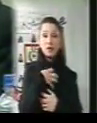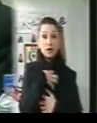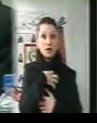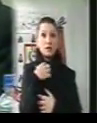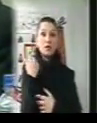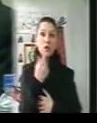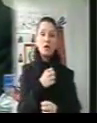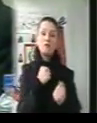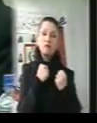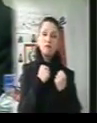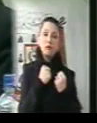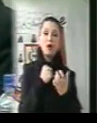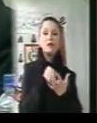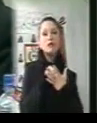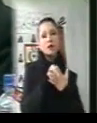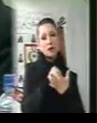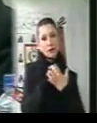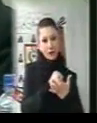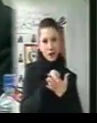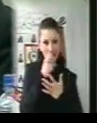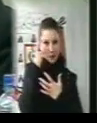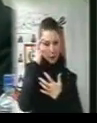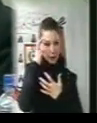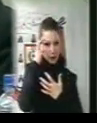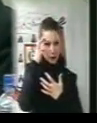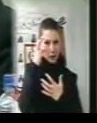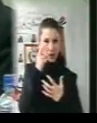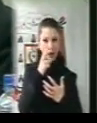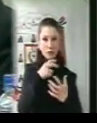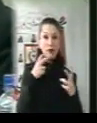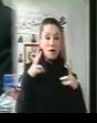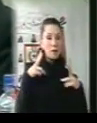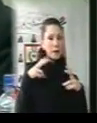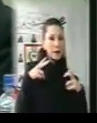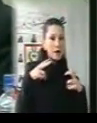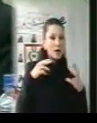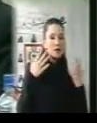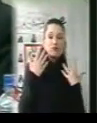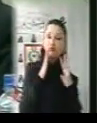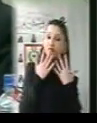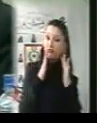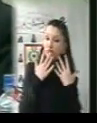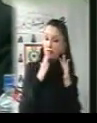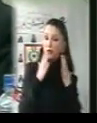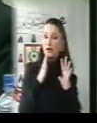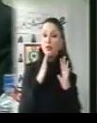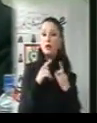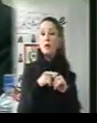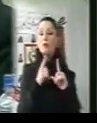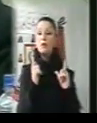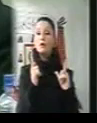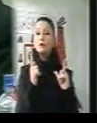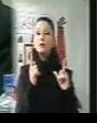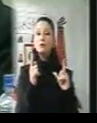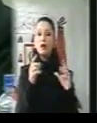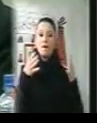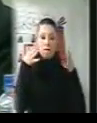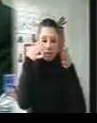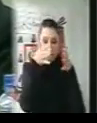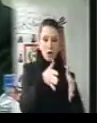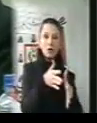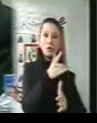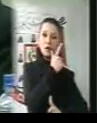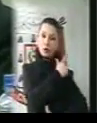podemos contribuir com essa iniciativa cultural de uma entidade privada, aplaudindo, pois o foco é a educação para